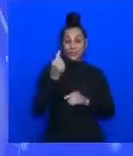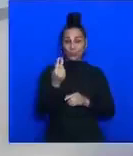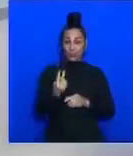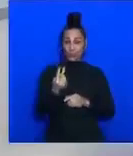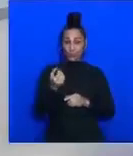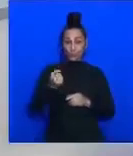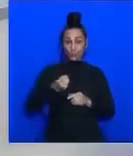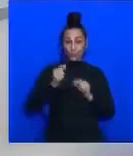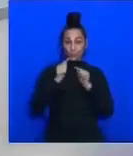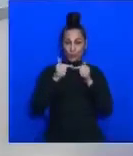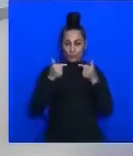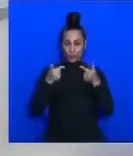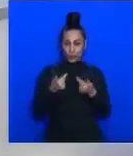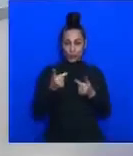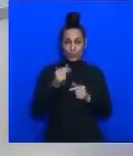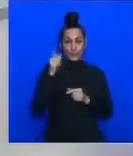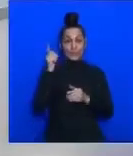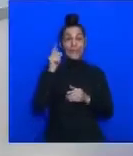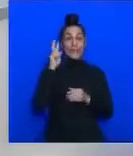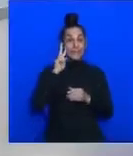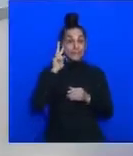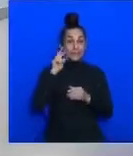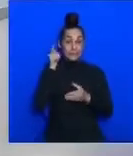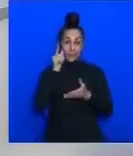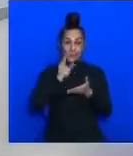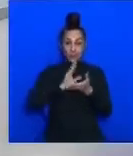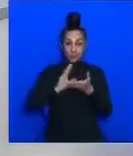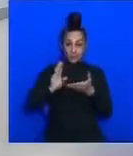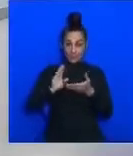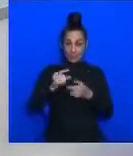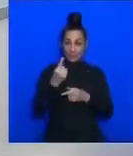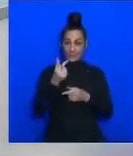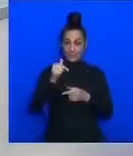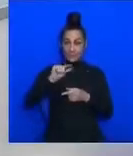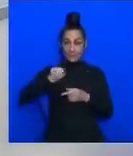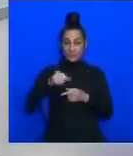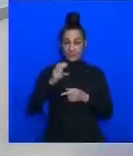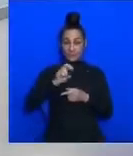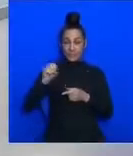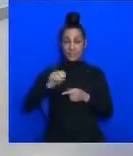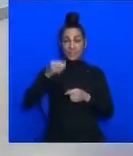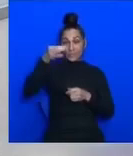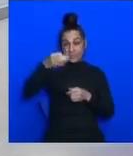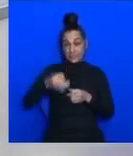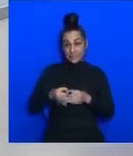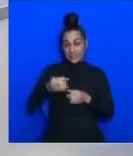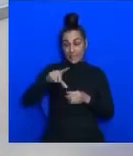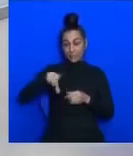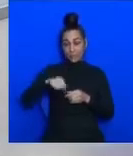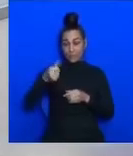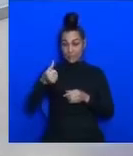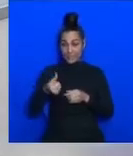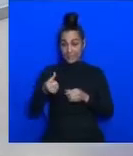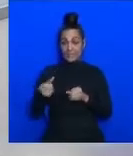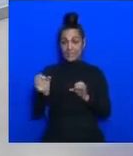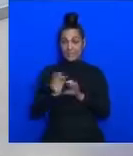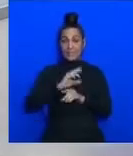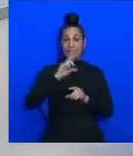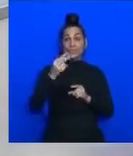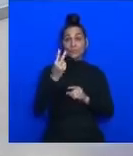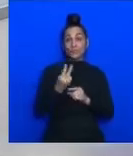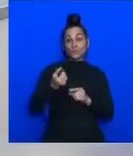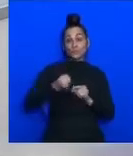2 trevos. Lembrando que para ganhar o prêmio de 17 milhões e 500 mil reais, você tem que acertar os 6 números e os 2 trevos